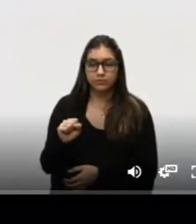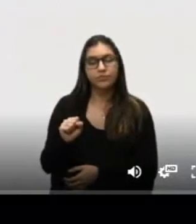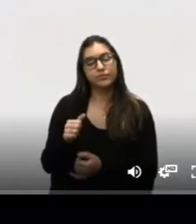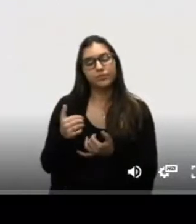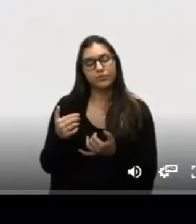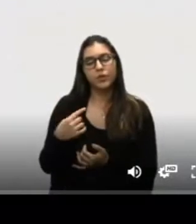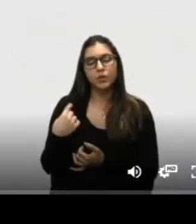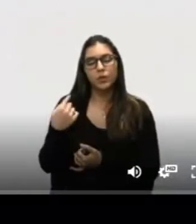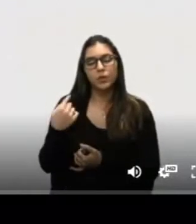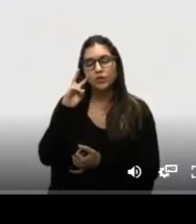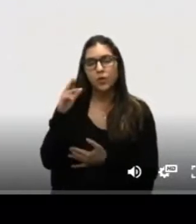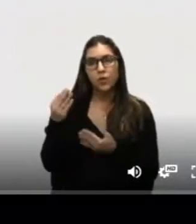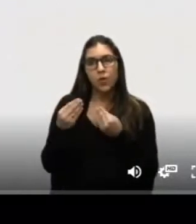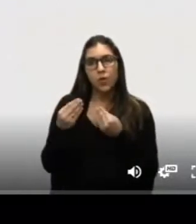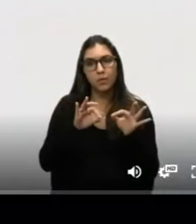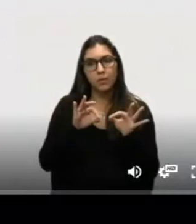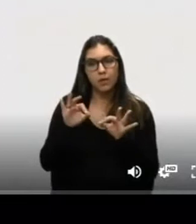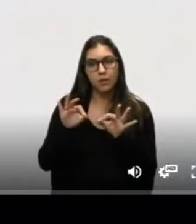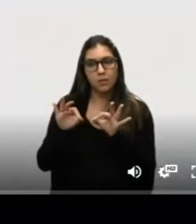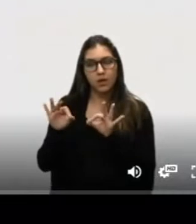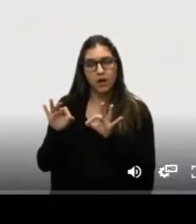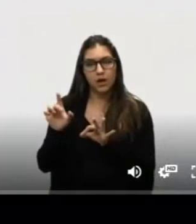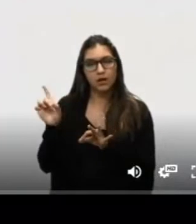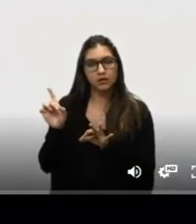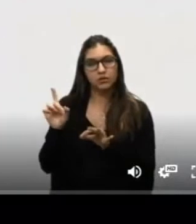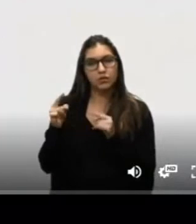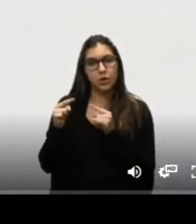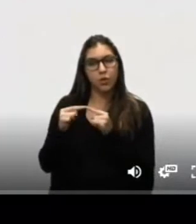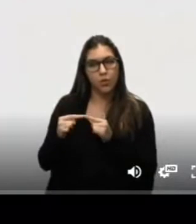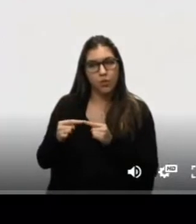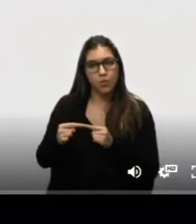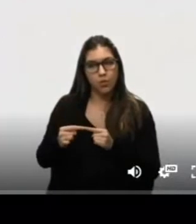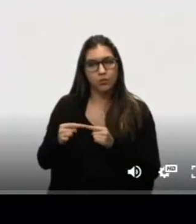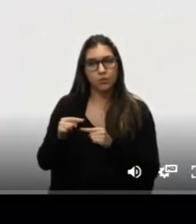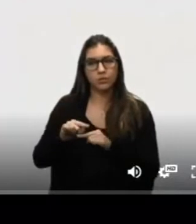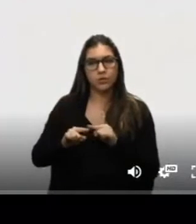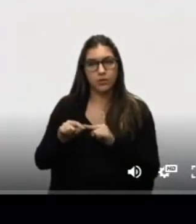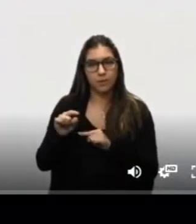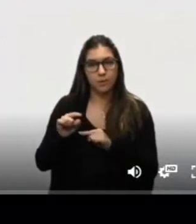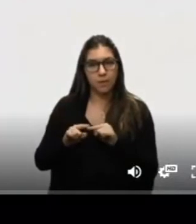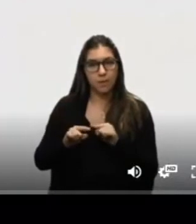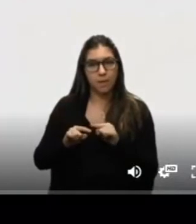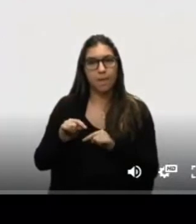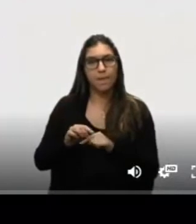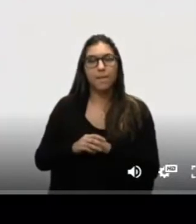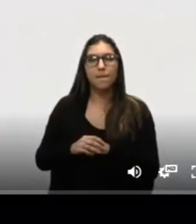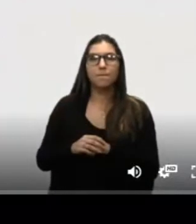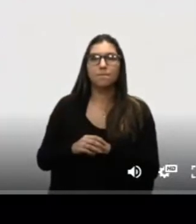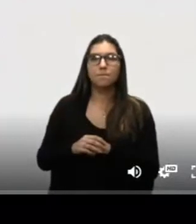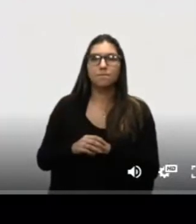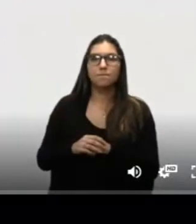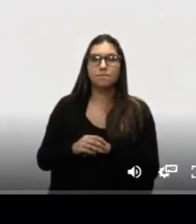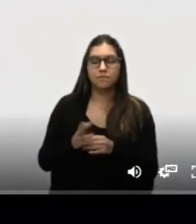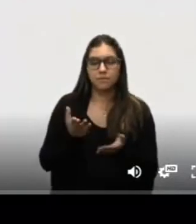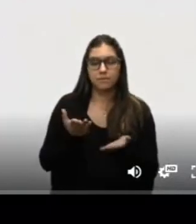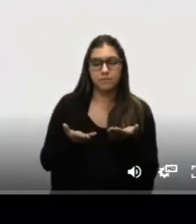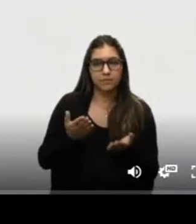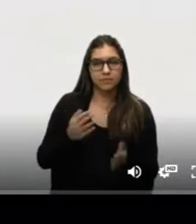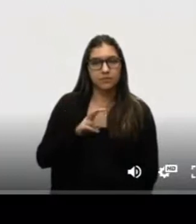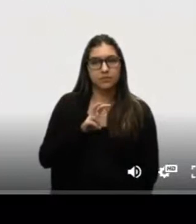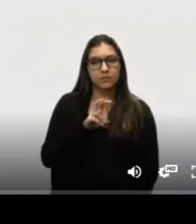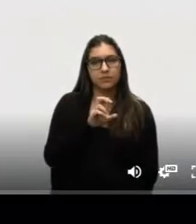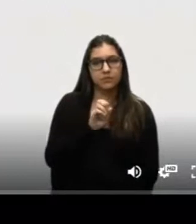nós vamos ver o preparo desses reagentes de acordo com o material. Então, nós vamos pesar inicialmente 50 mg